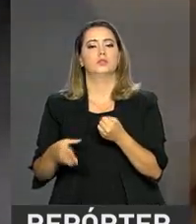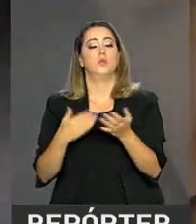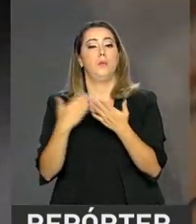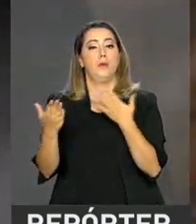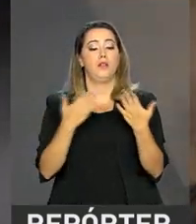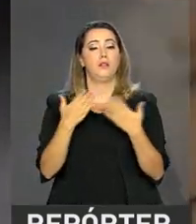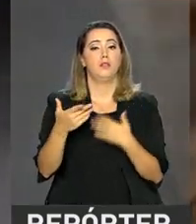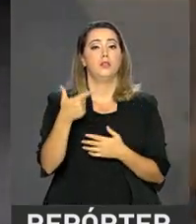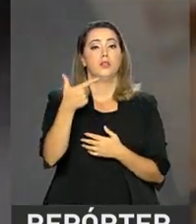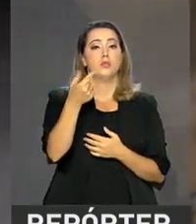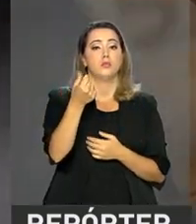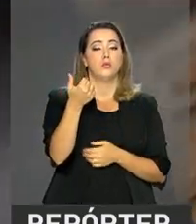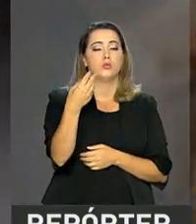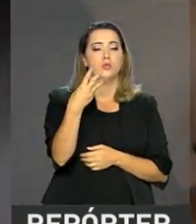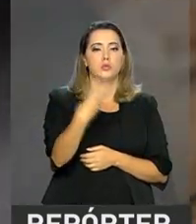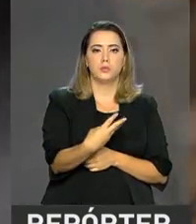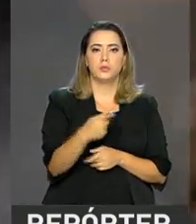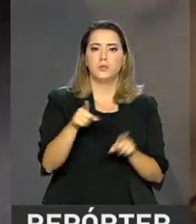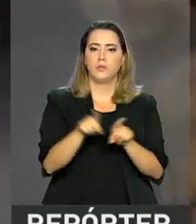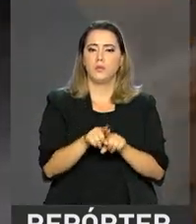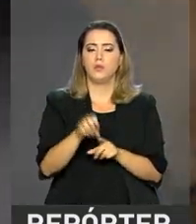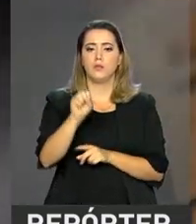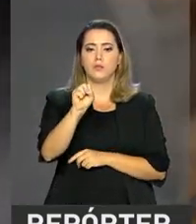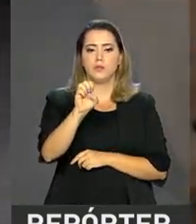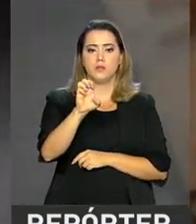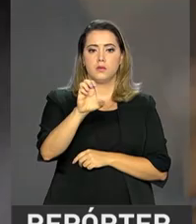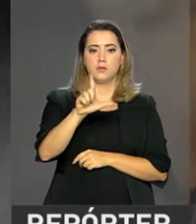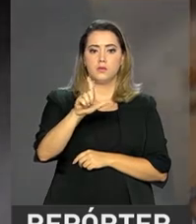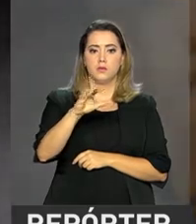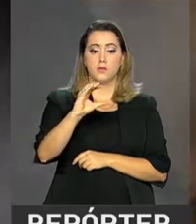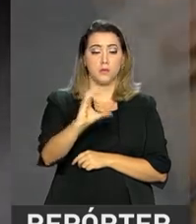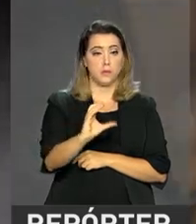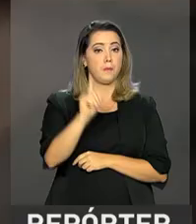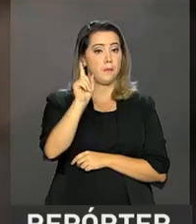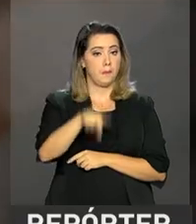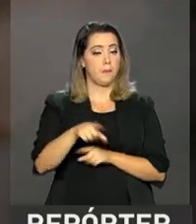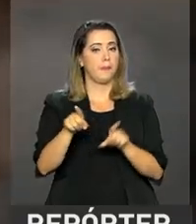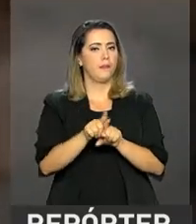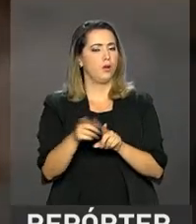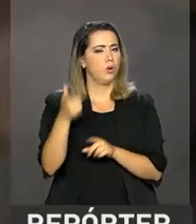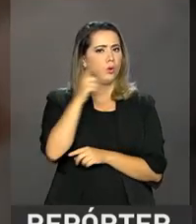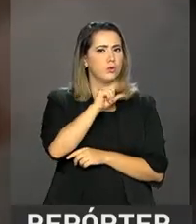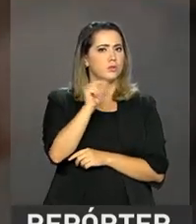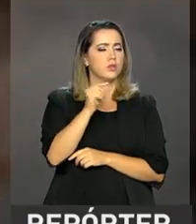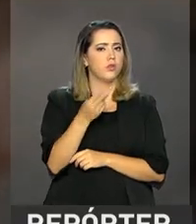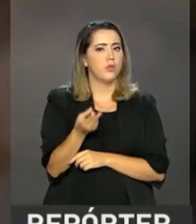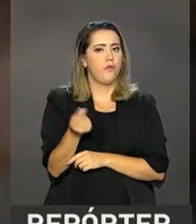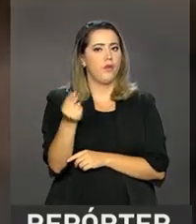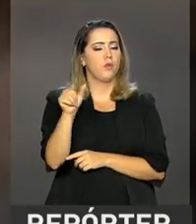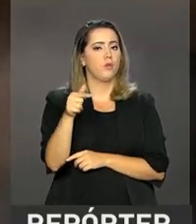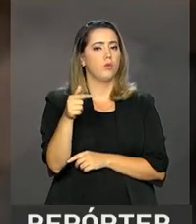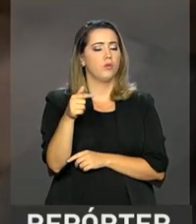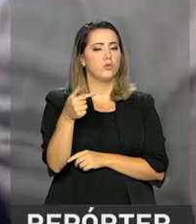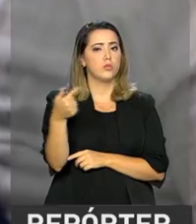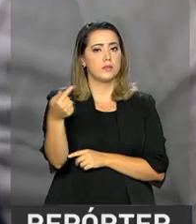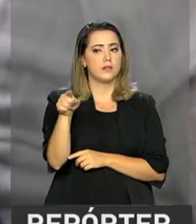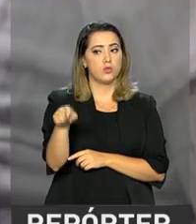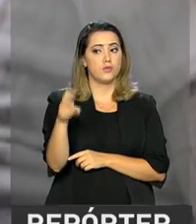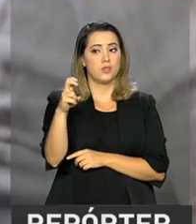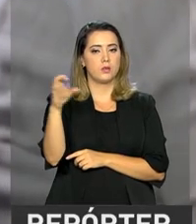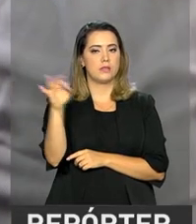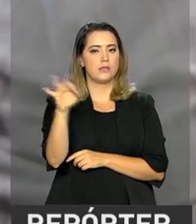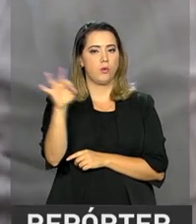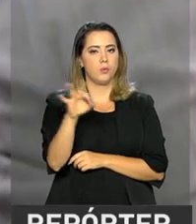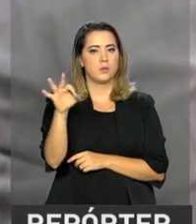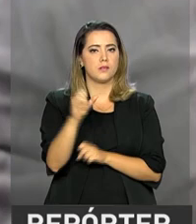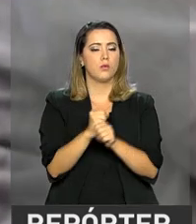A Selic, uma referência para as taxas praticadas em toda a economia, chegou a 7,5% ao ano. E com a